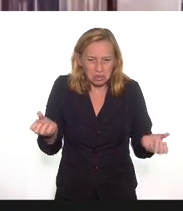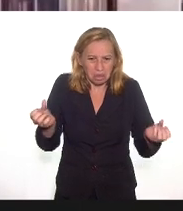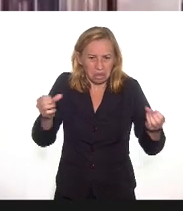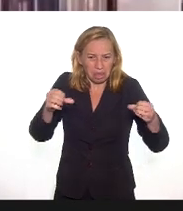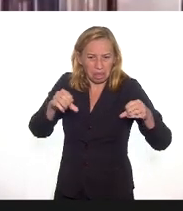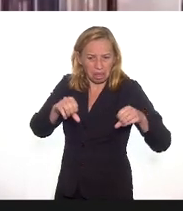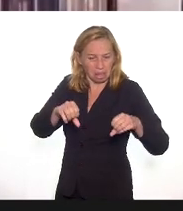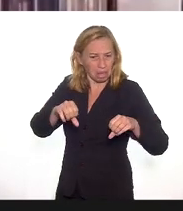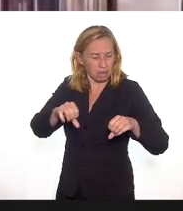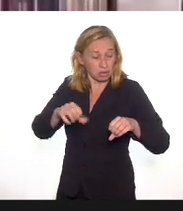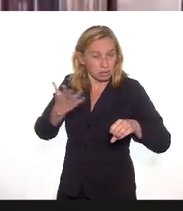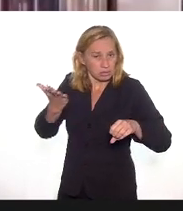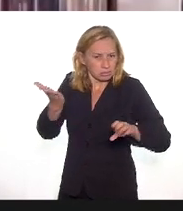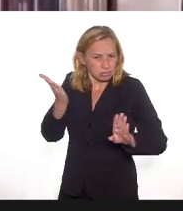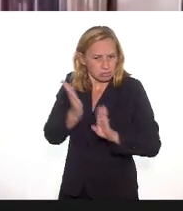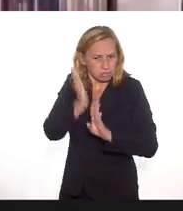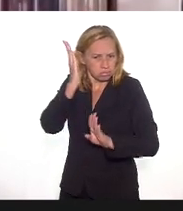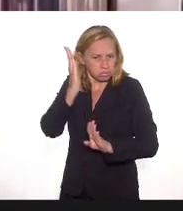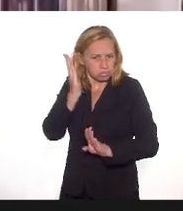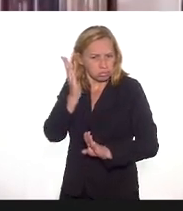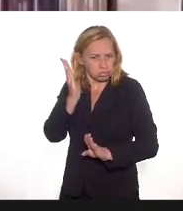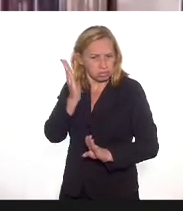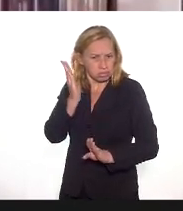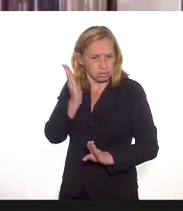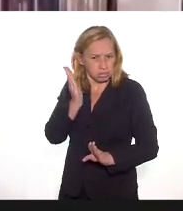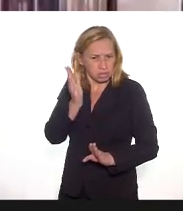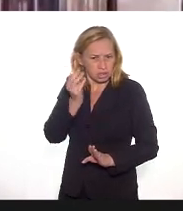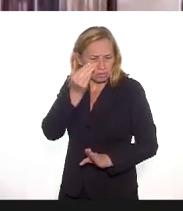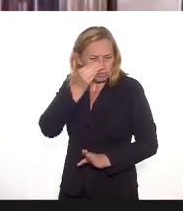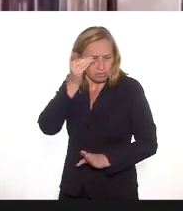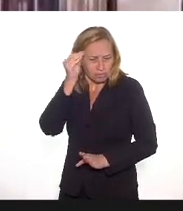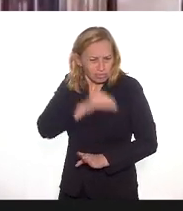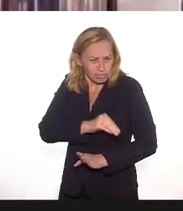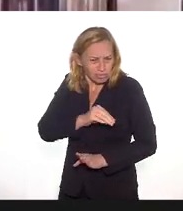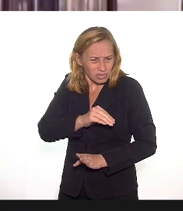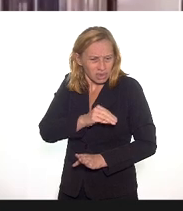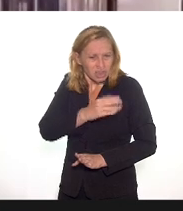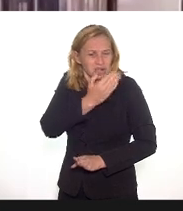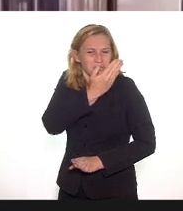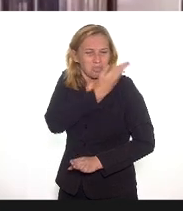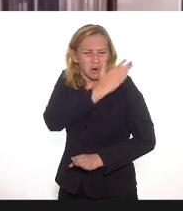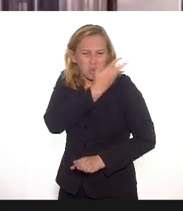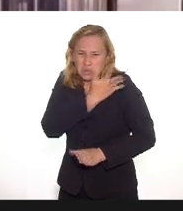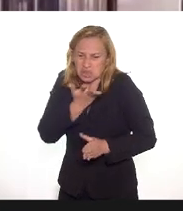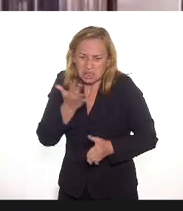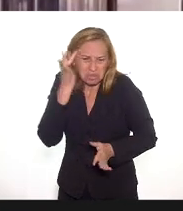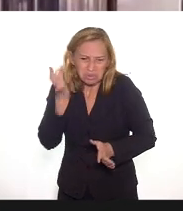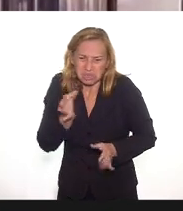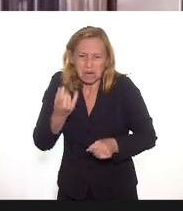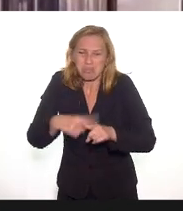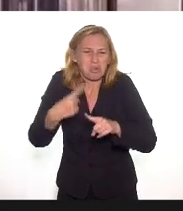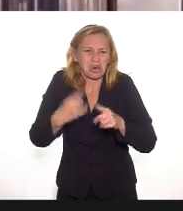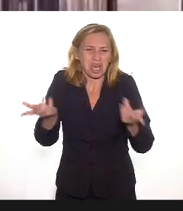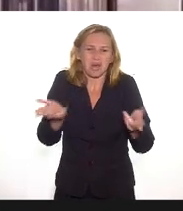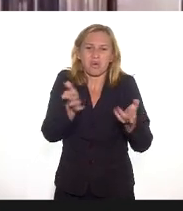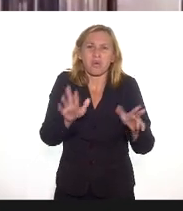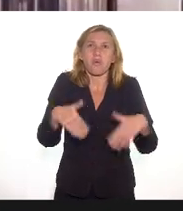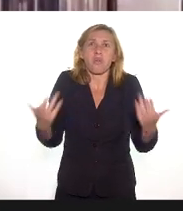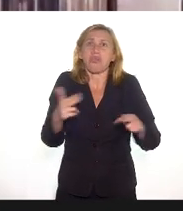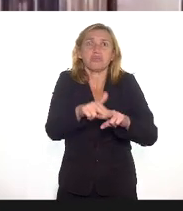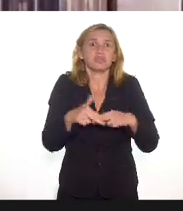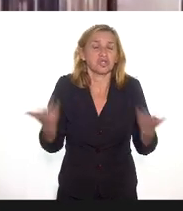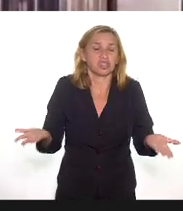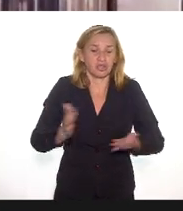Então, de repente, há uma discriminação, aí eu não sei qual a justificativa,